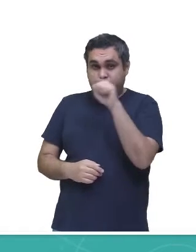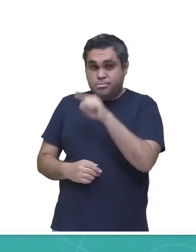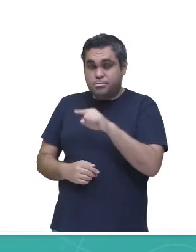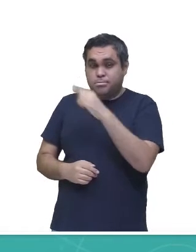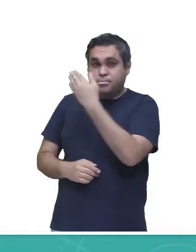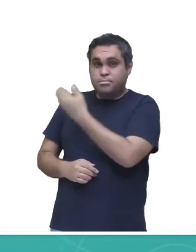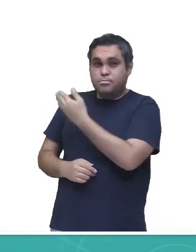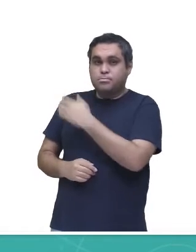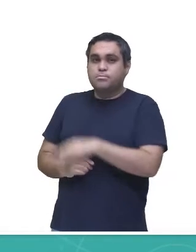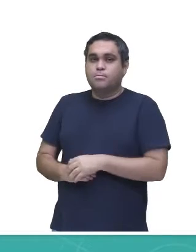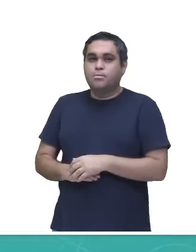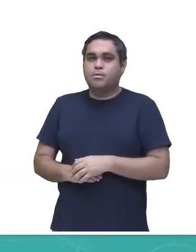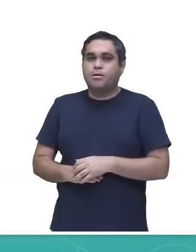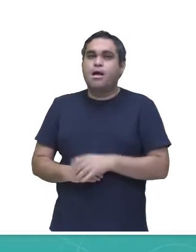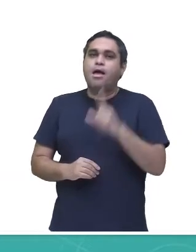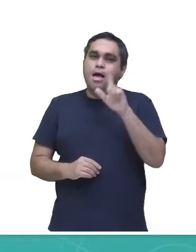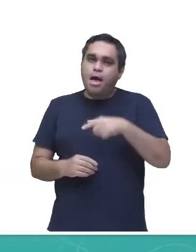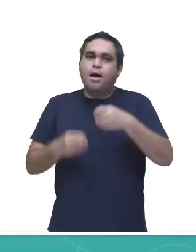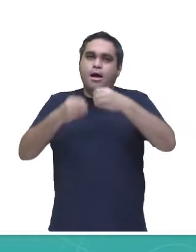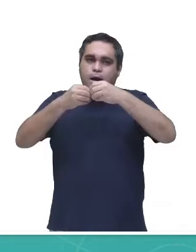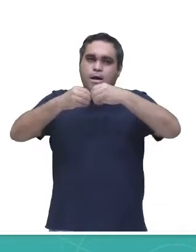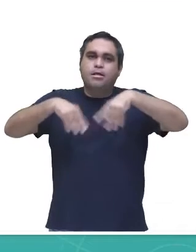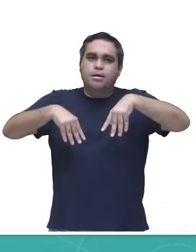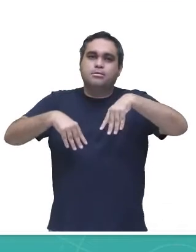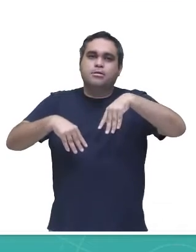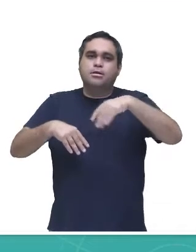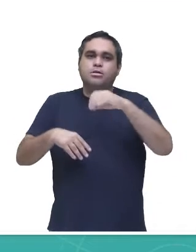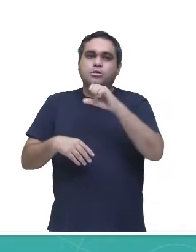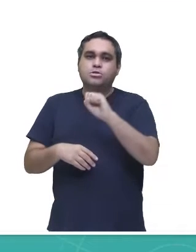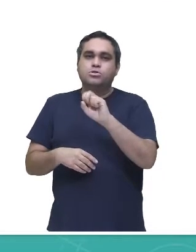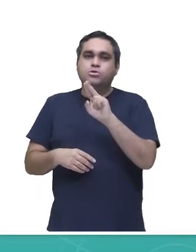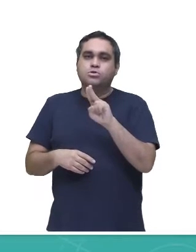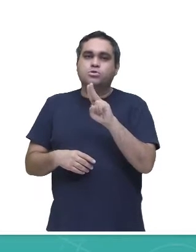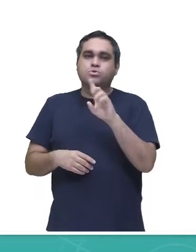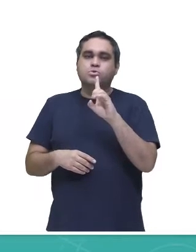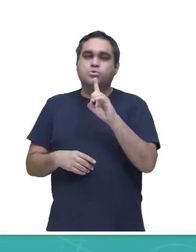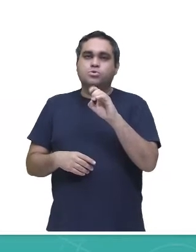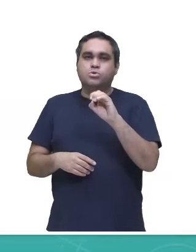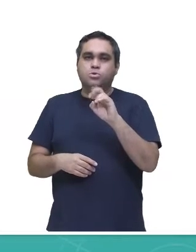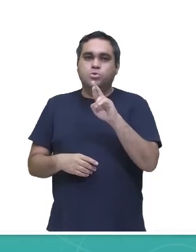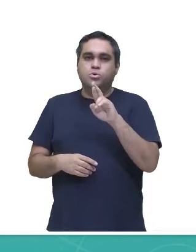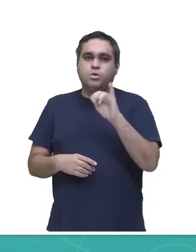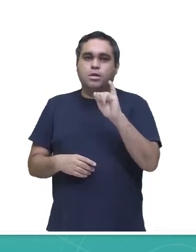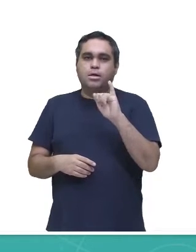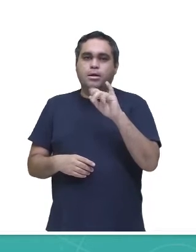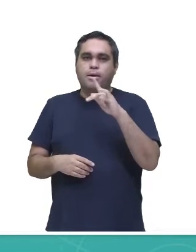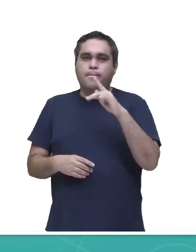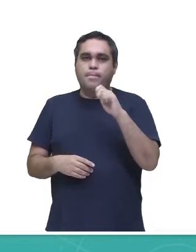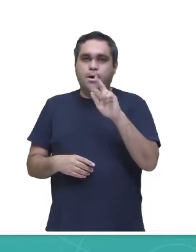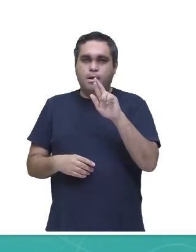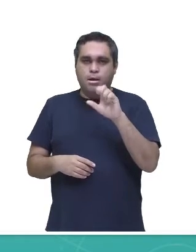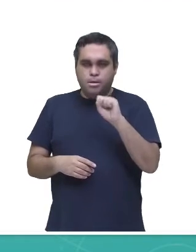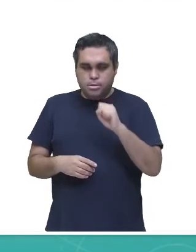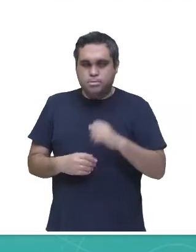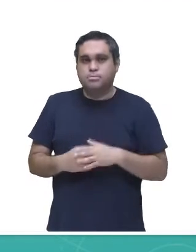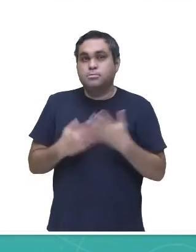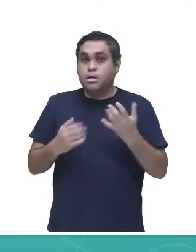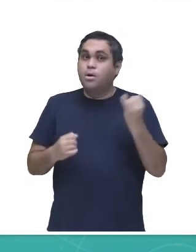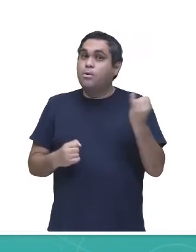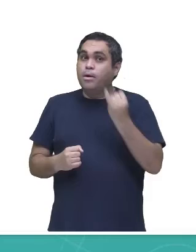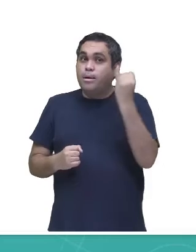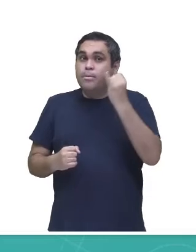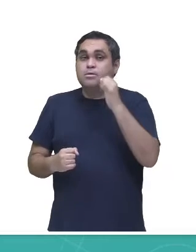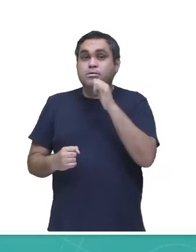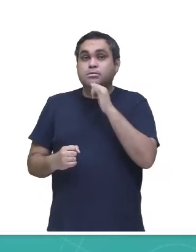se estendendo até a pele, onde ela vai liberar o suor, tá? Então é importante a gente não deixar acumular o suor